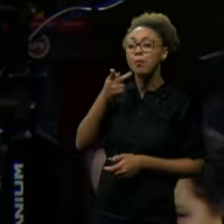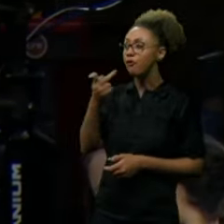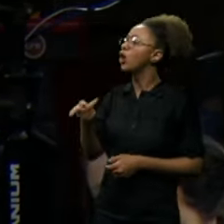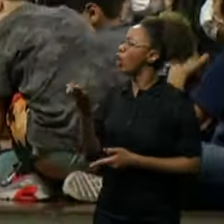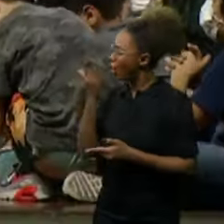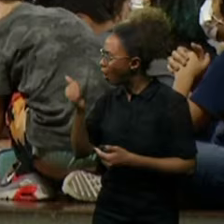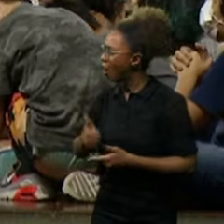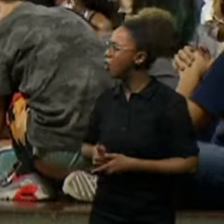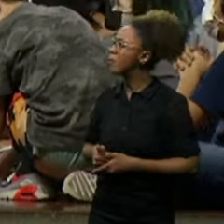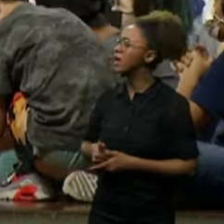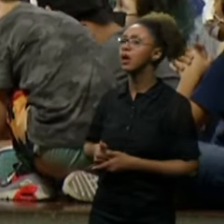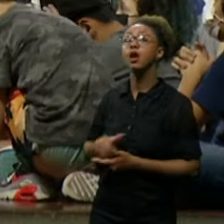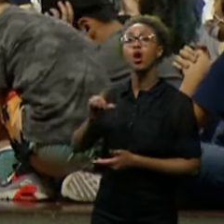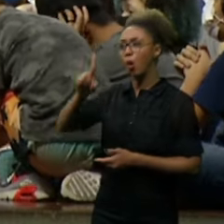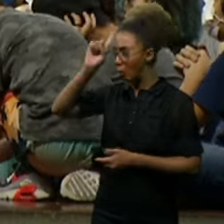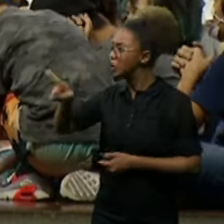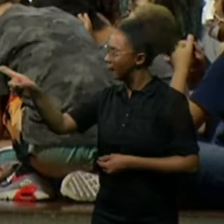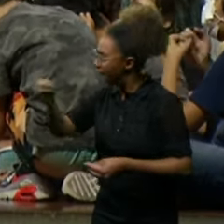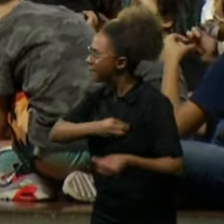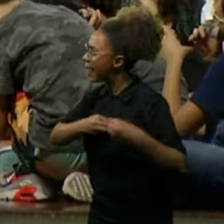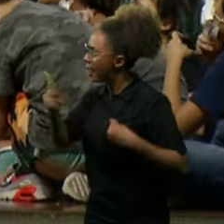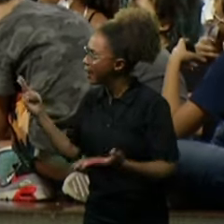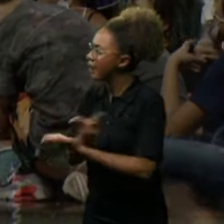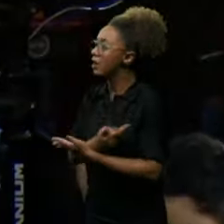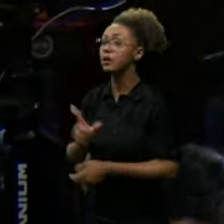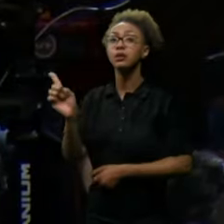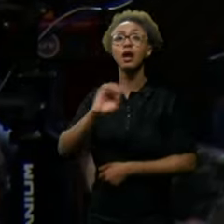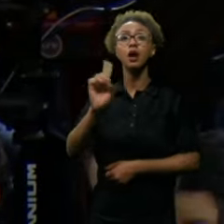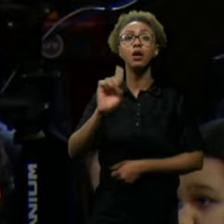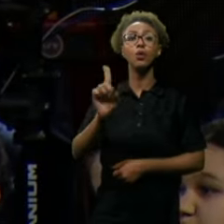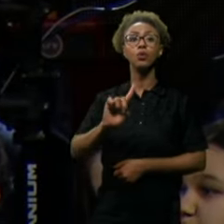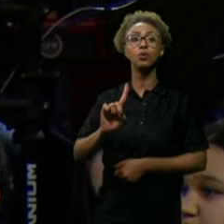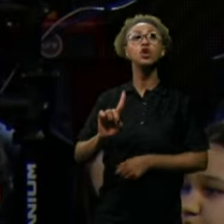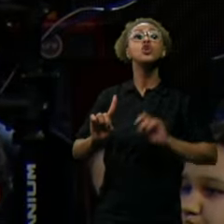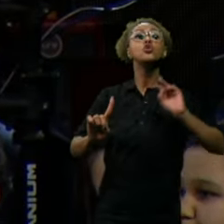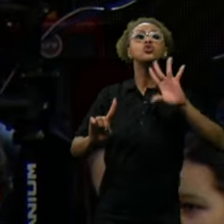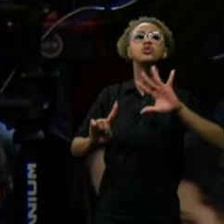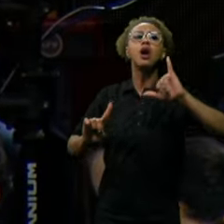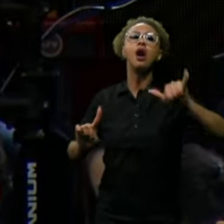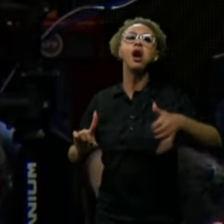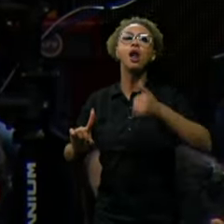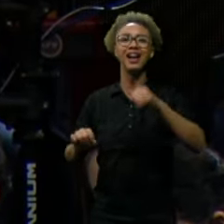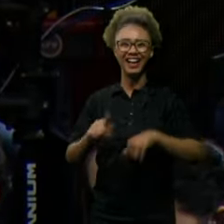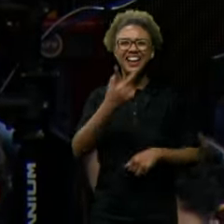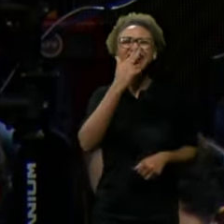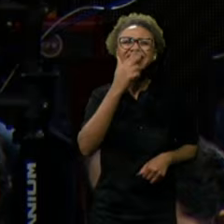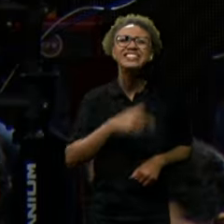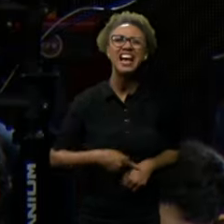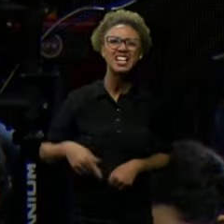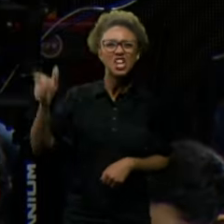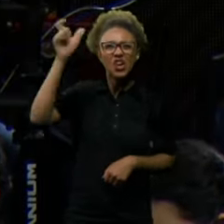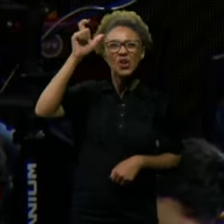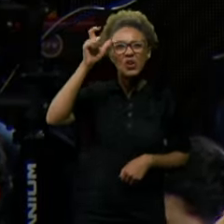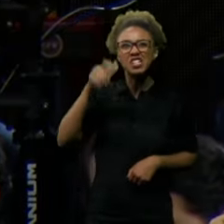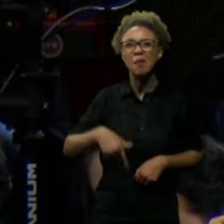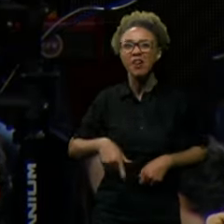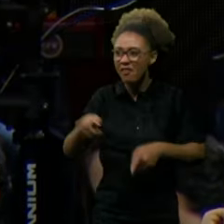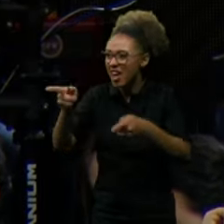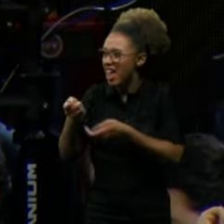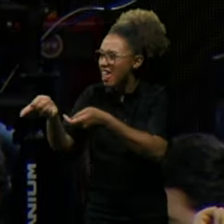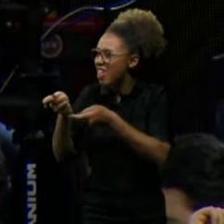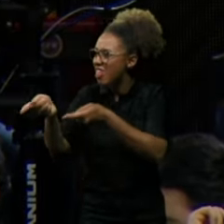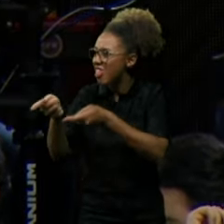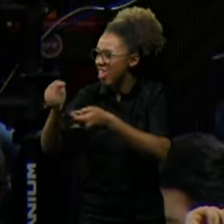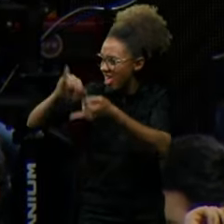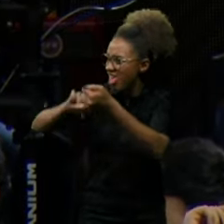E é assim que Satanás Tem trabalhado nesses dias para quem já conhece o senhor se acha o que que ele tá aparecendo de chifre e rabo de trabalhar não terá vai